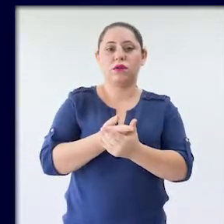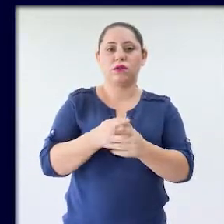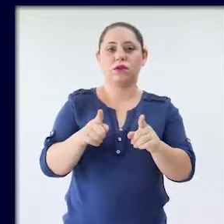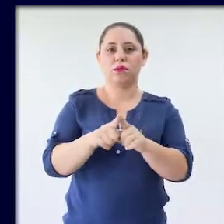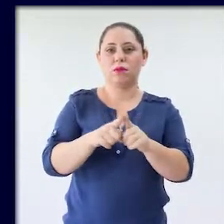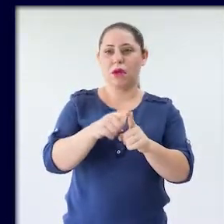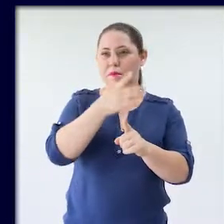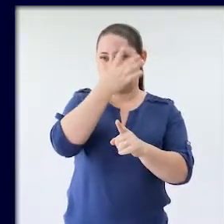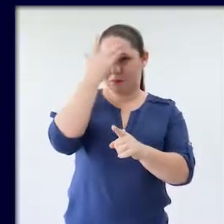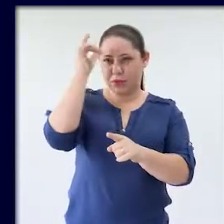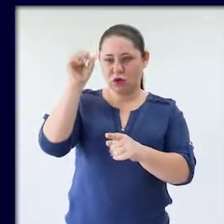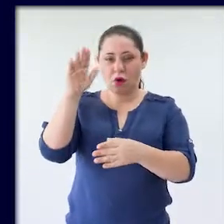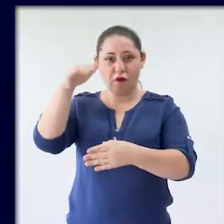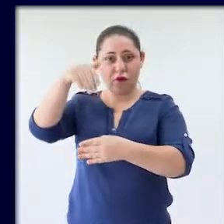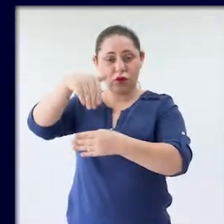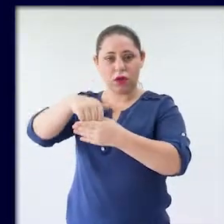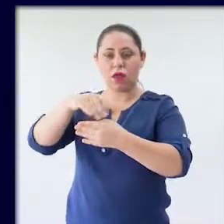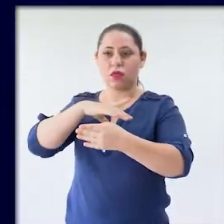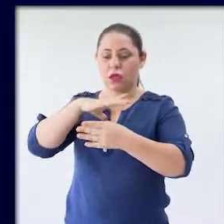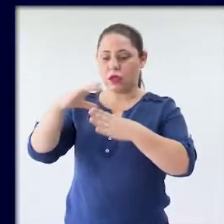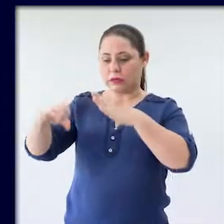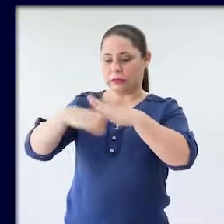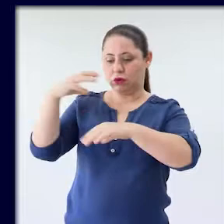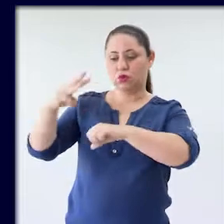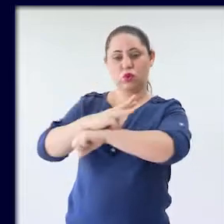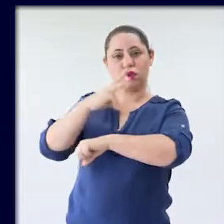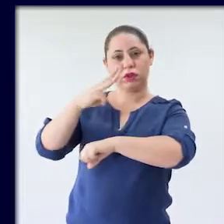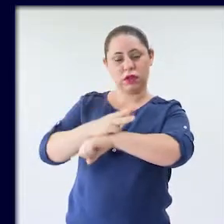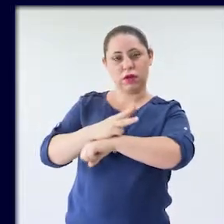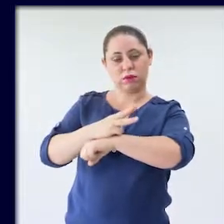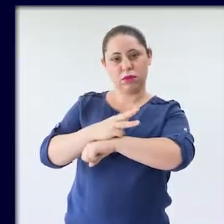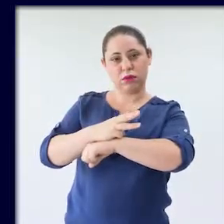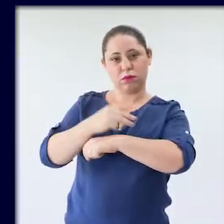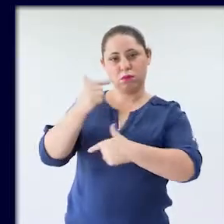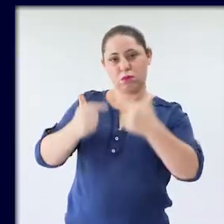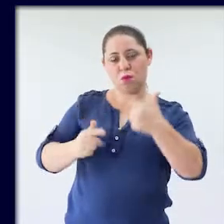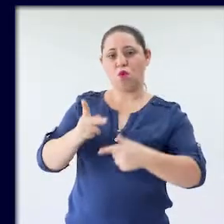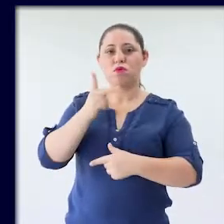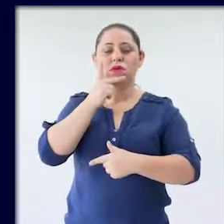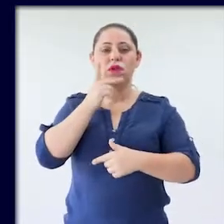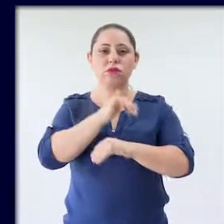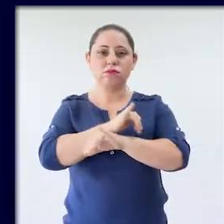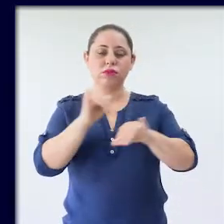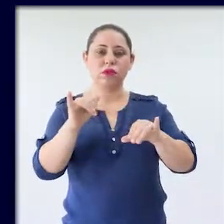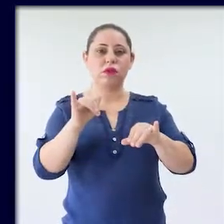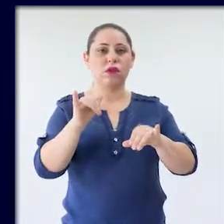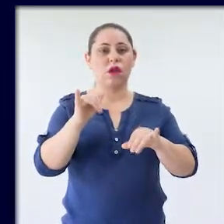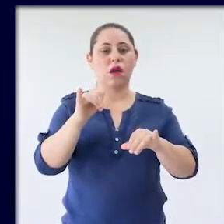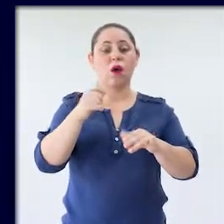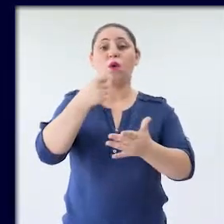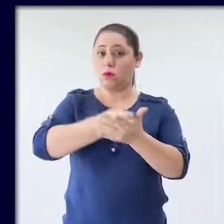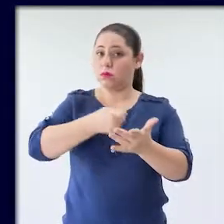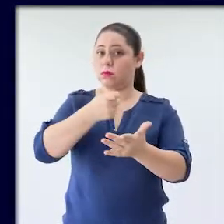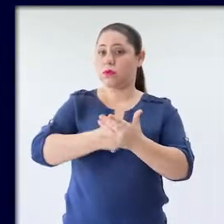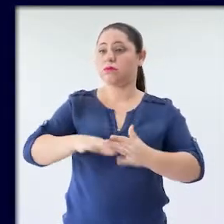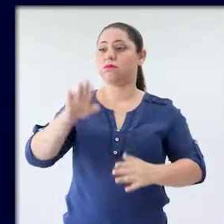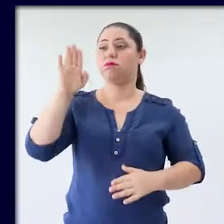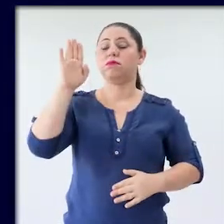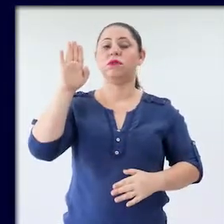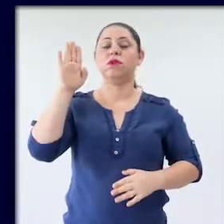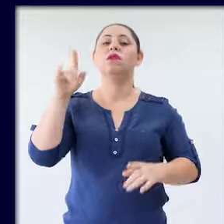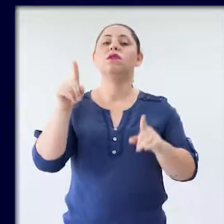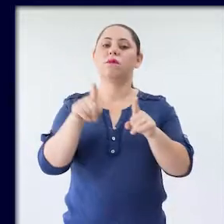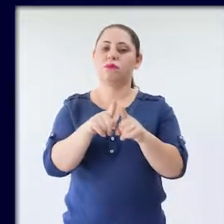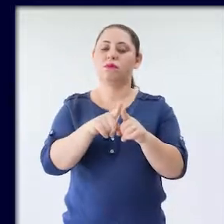que receber propaganda política no seu WhatsApp, por exemplo, isso é uma obrigatoriedade dos candidatos, ele deve dispor